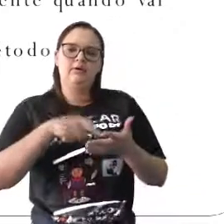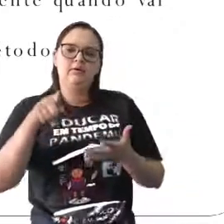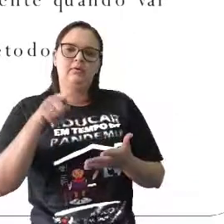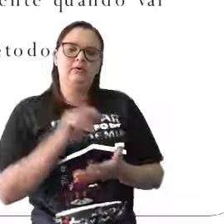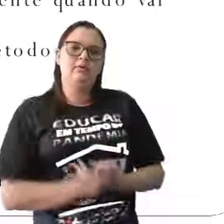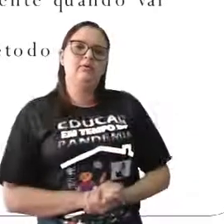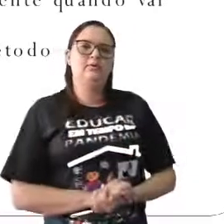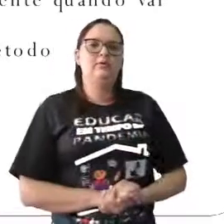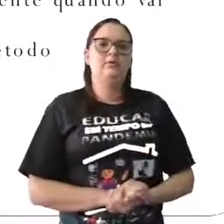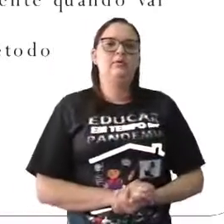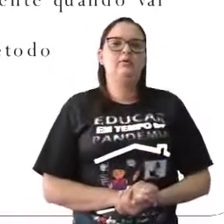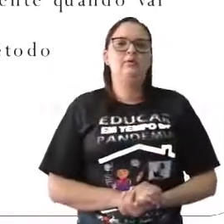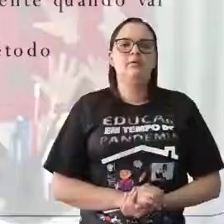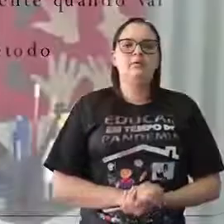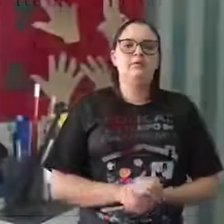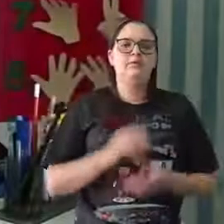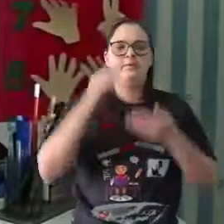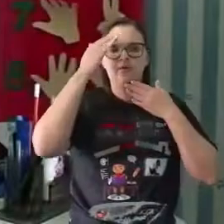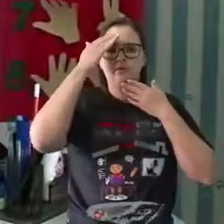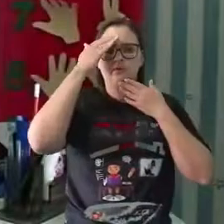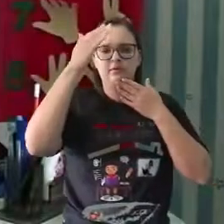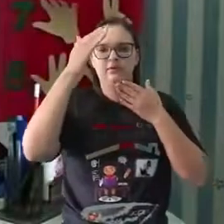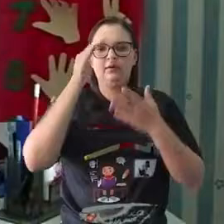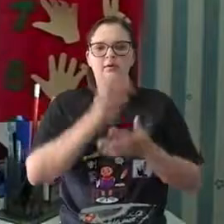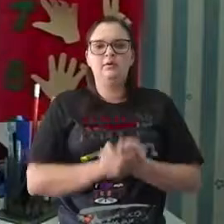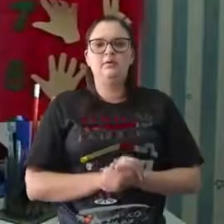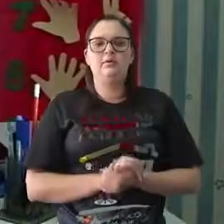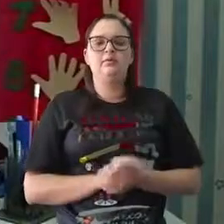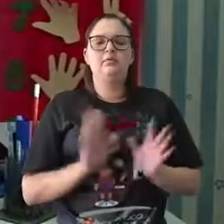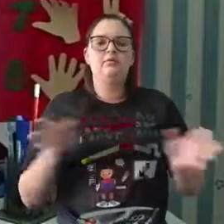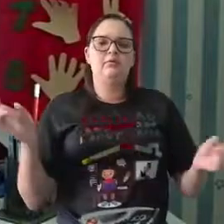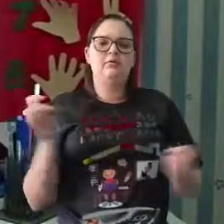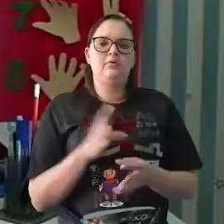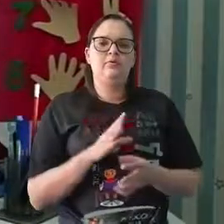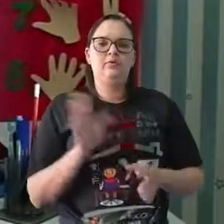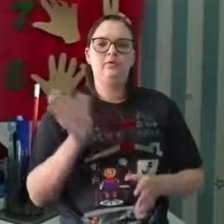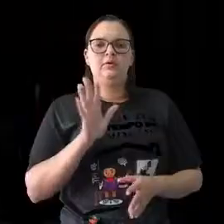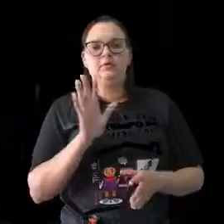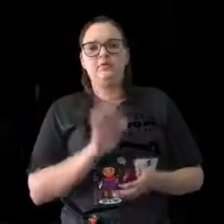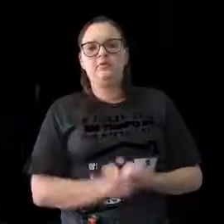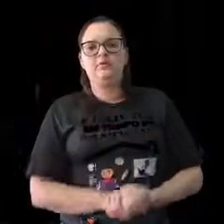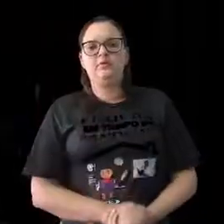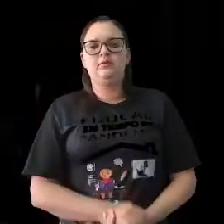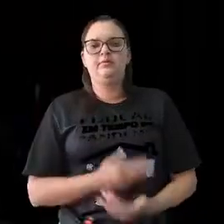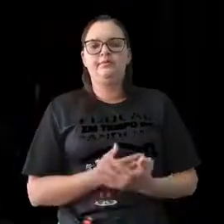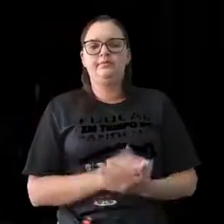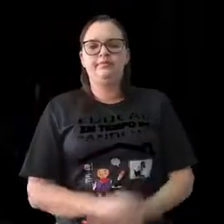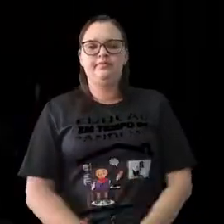Bom, muito obrigada, pessoal. Por hoje é só e até a próxima aula.